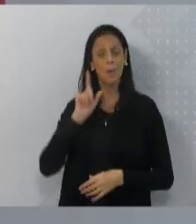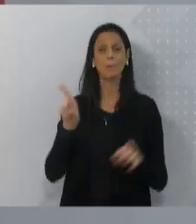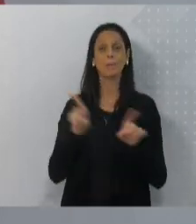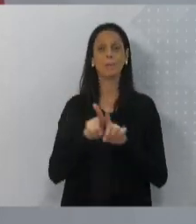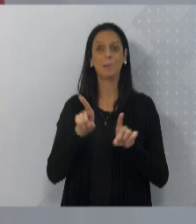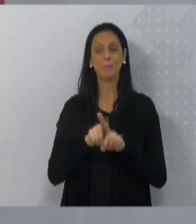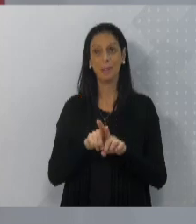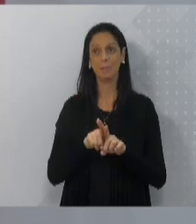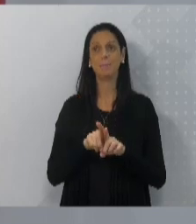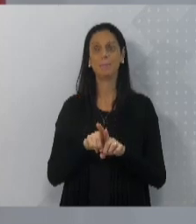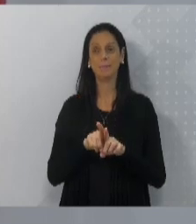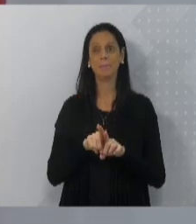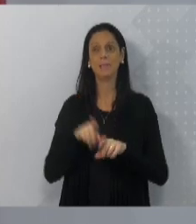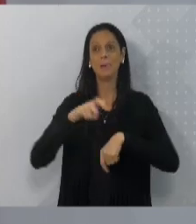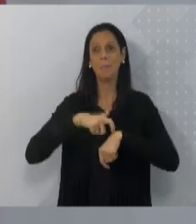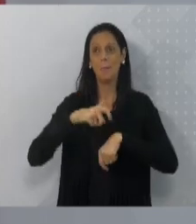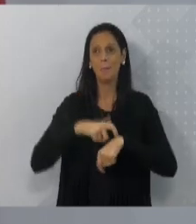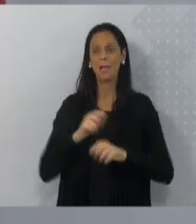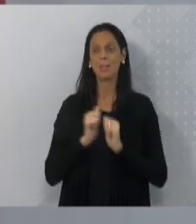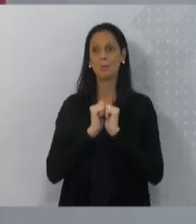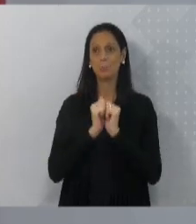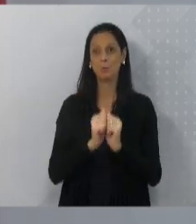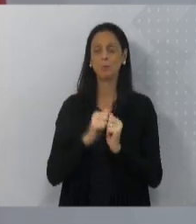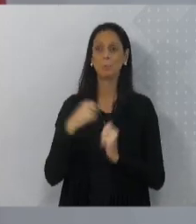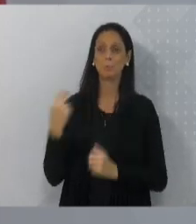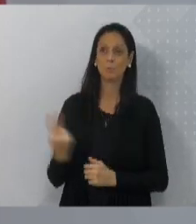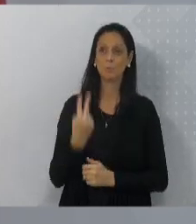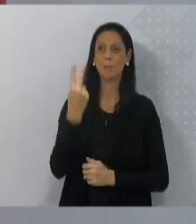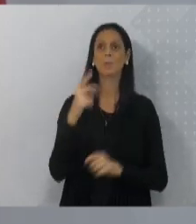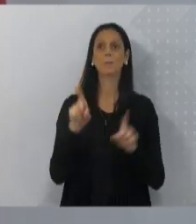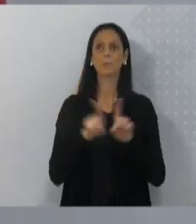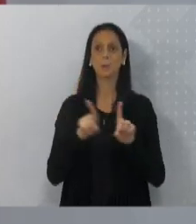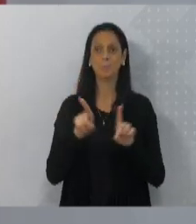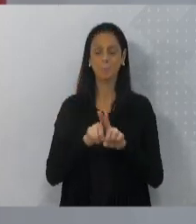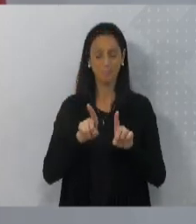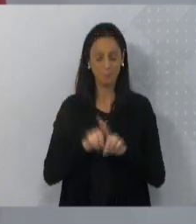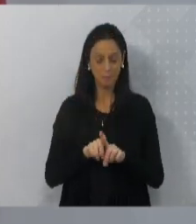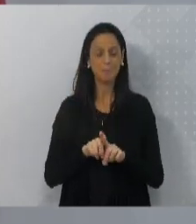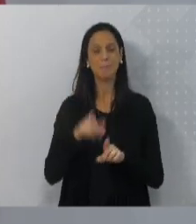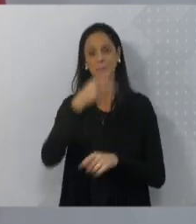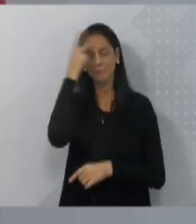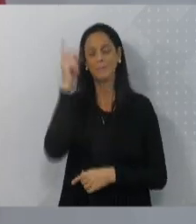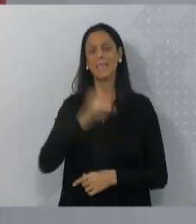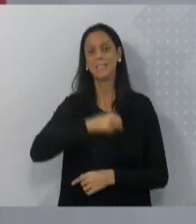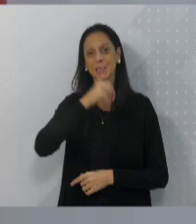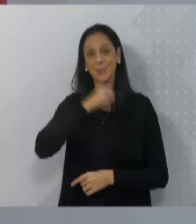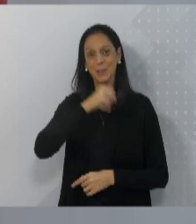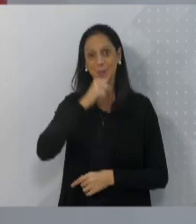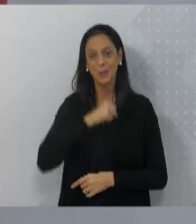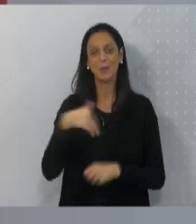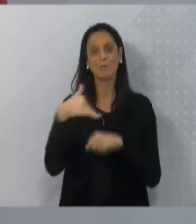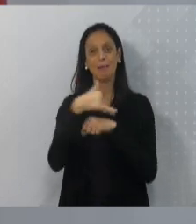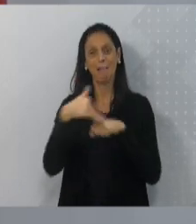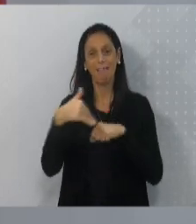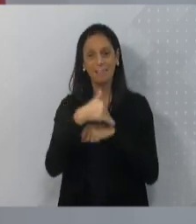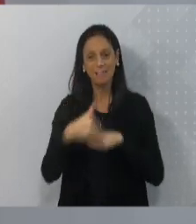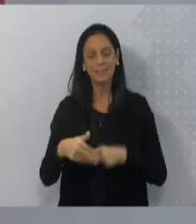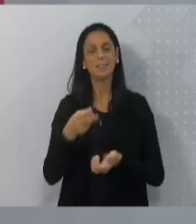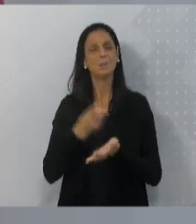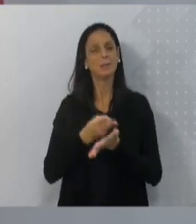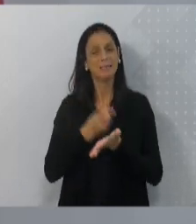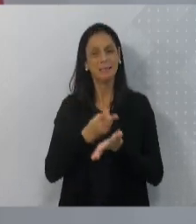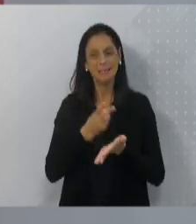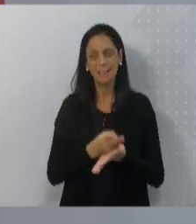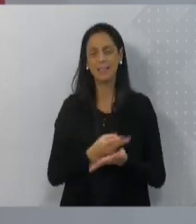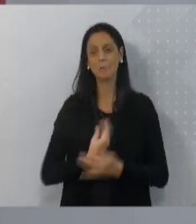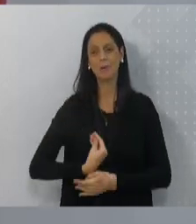prestigiar esse momento importante, valorizando os idosos, o qual eu tenho um grande carinho, né, que sempre,